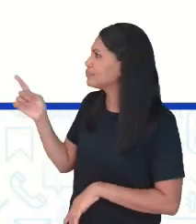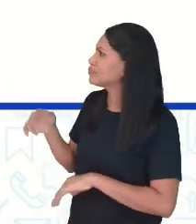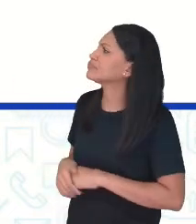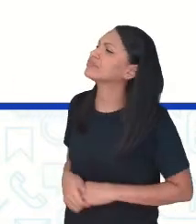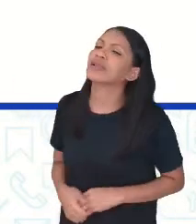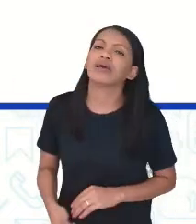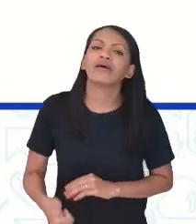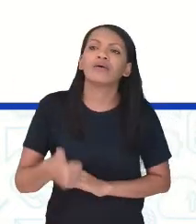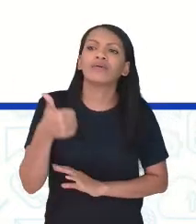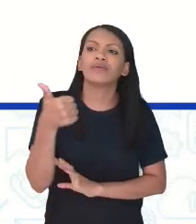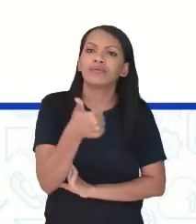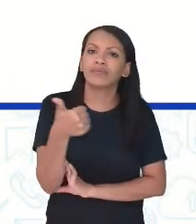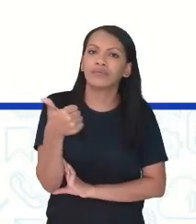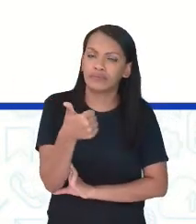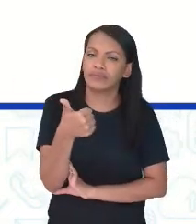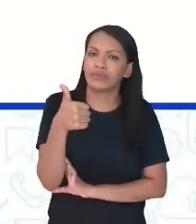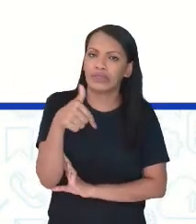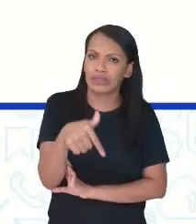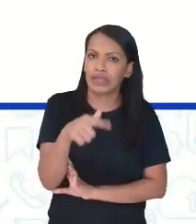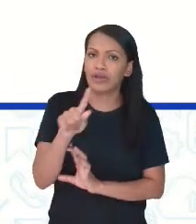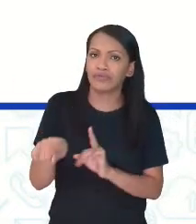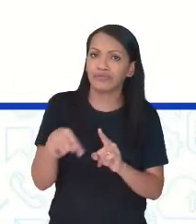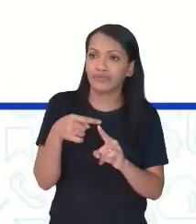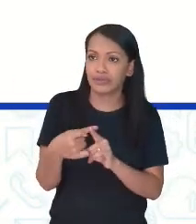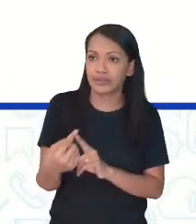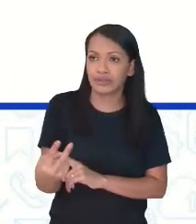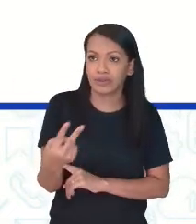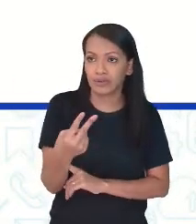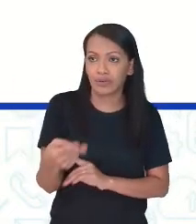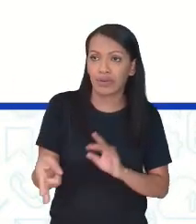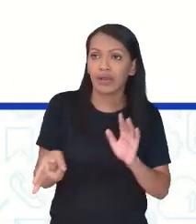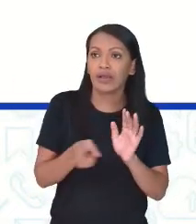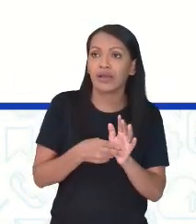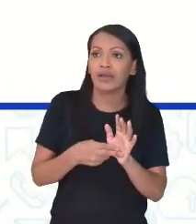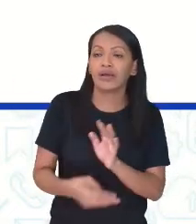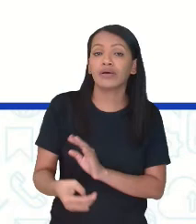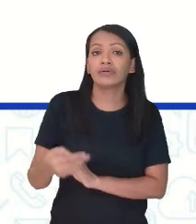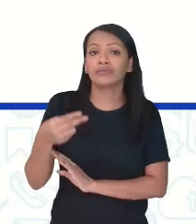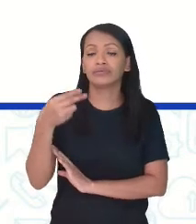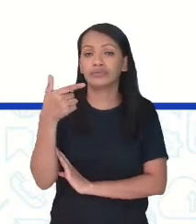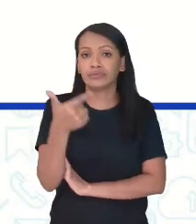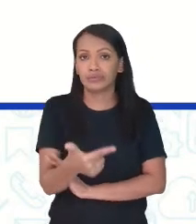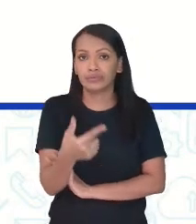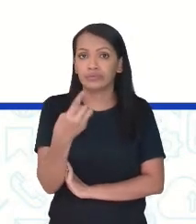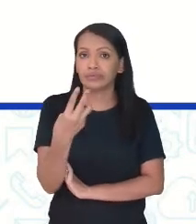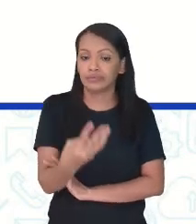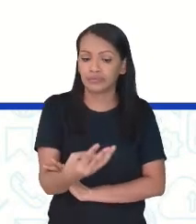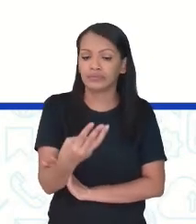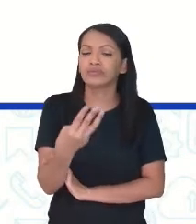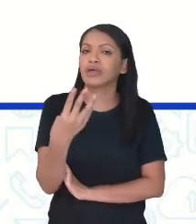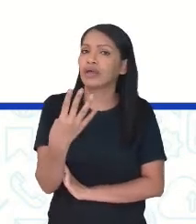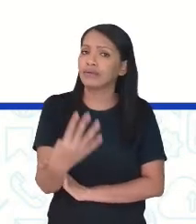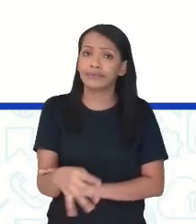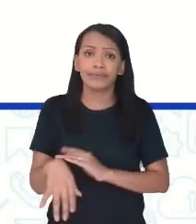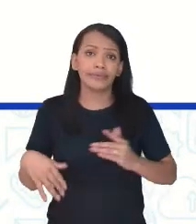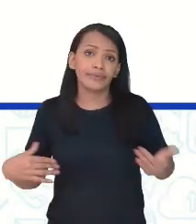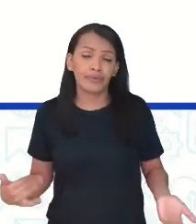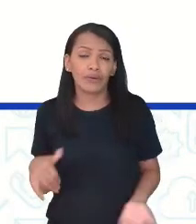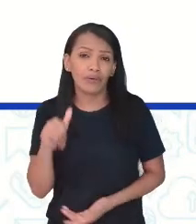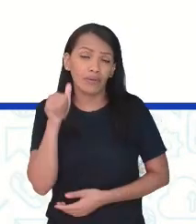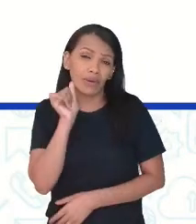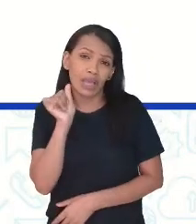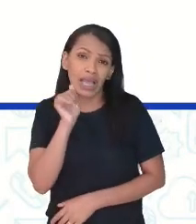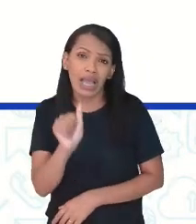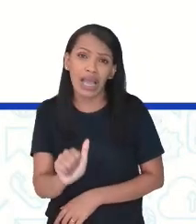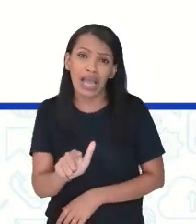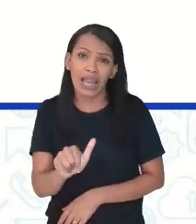234 é diferente de 224, certo? Então, Alice não está